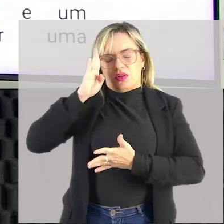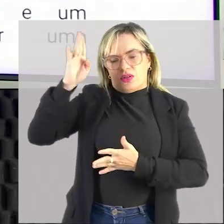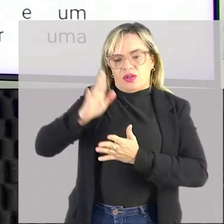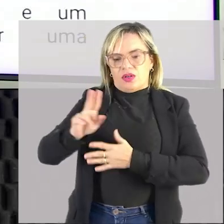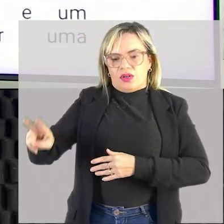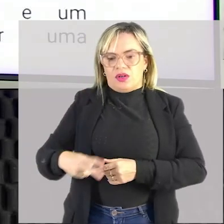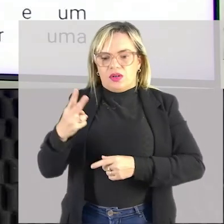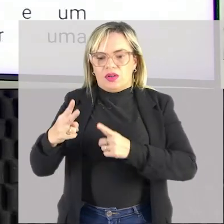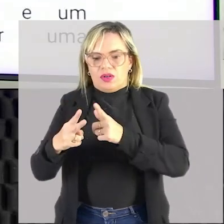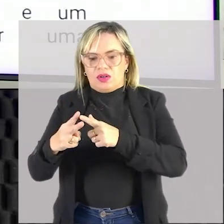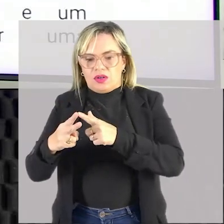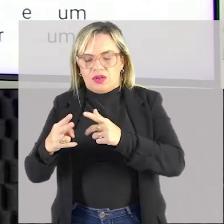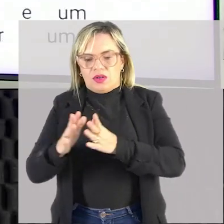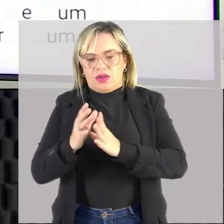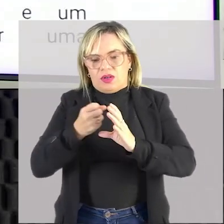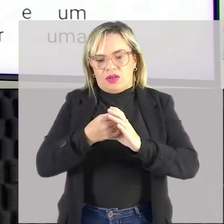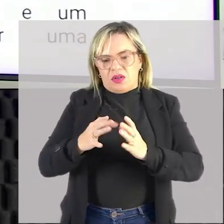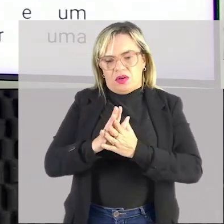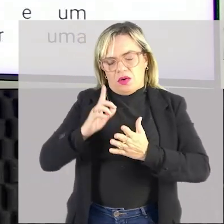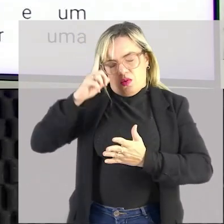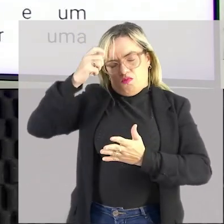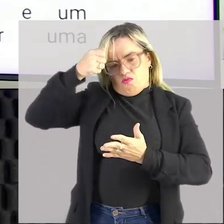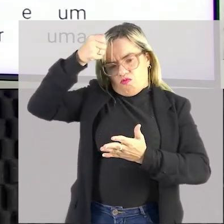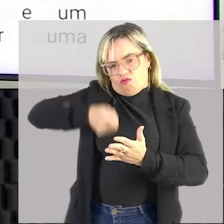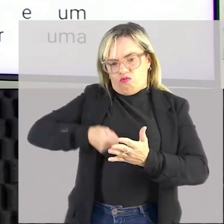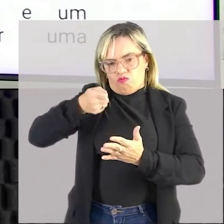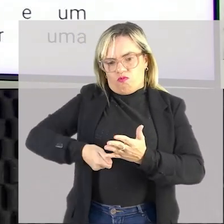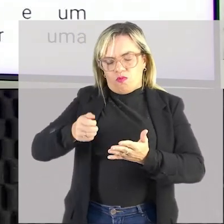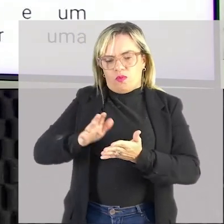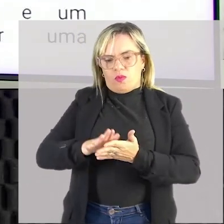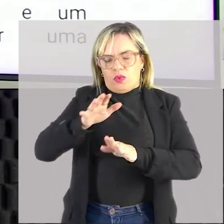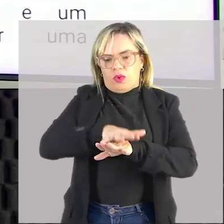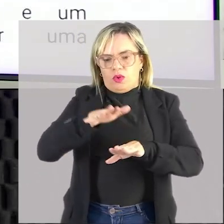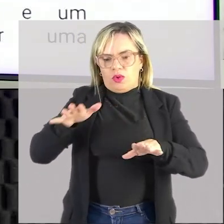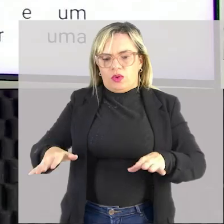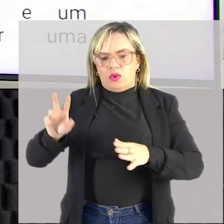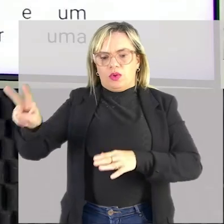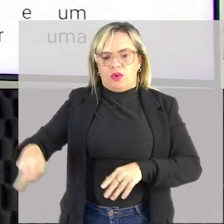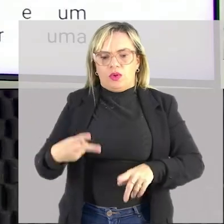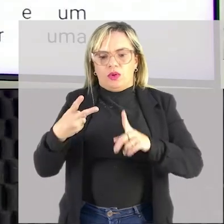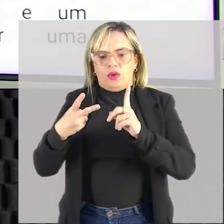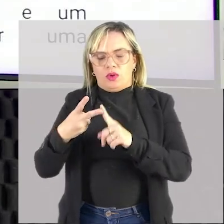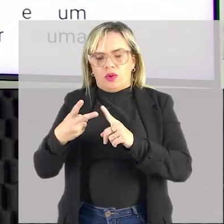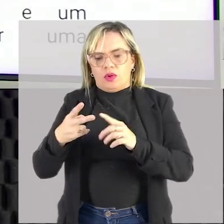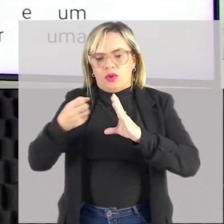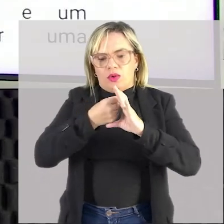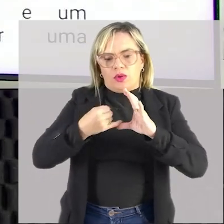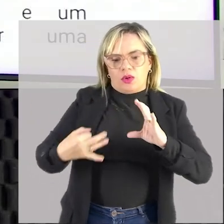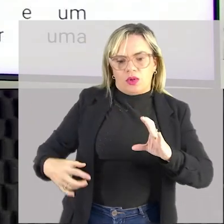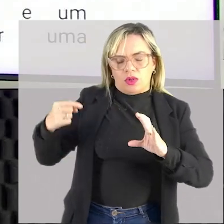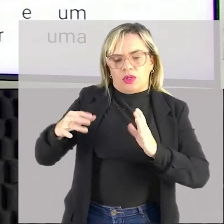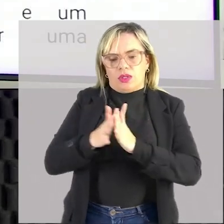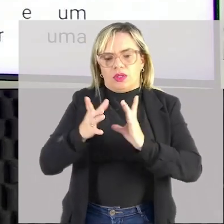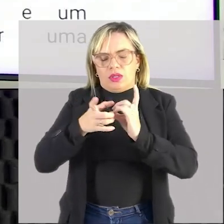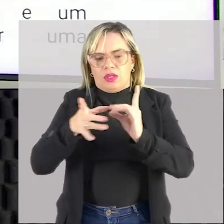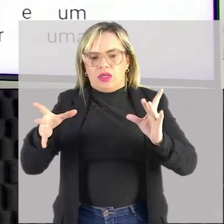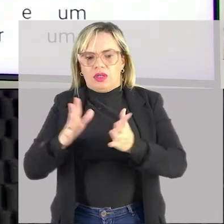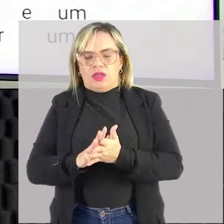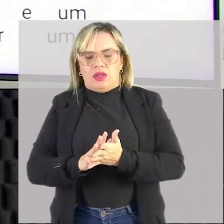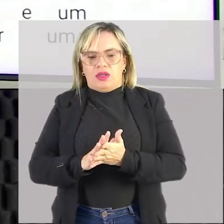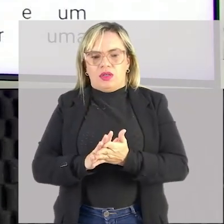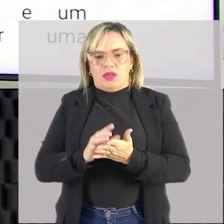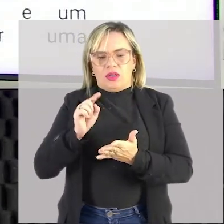Um primeiro marcado pelo autoritarismo excludente, e um segundo caracterizado por uma